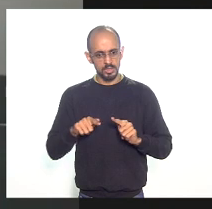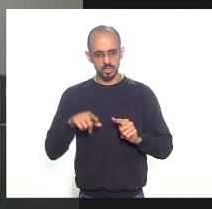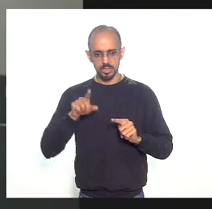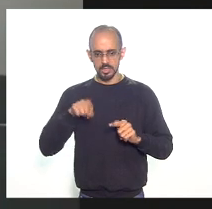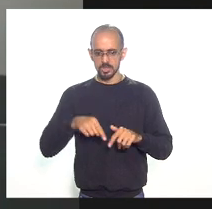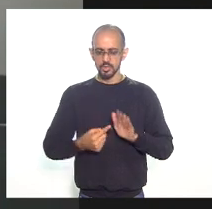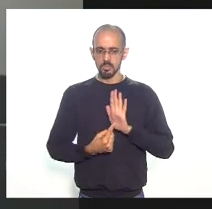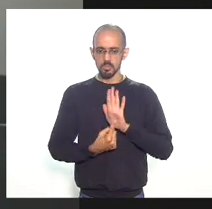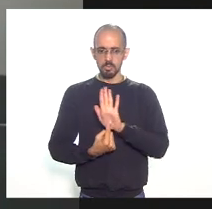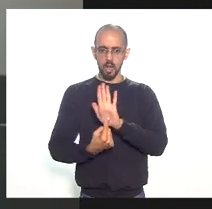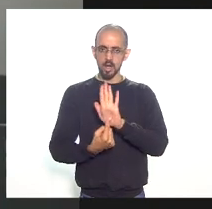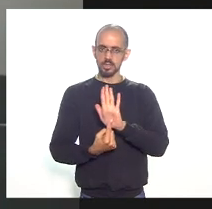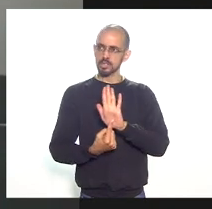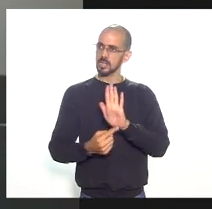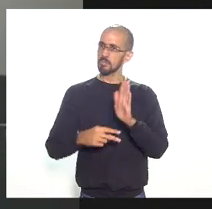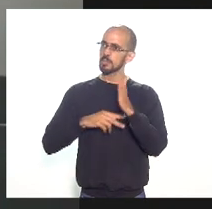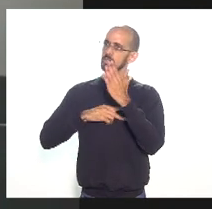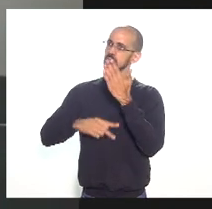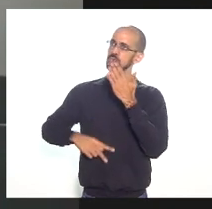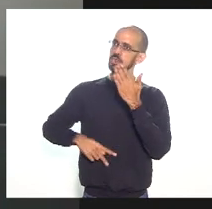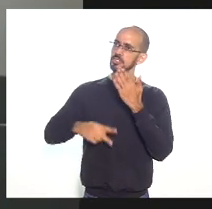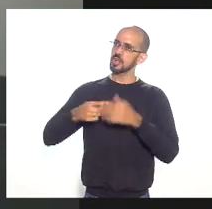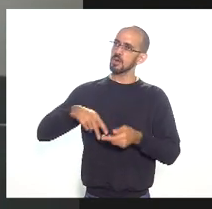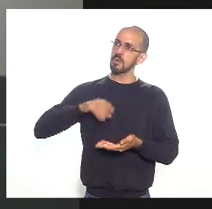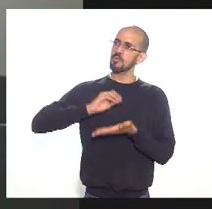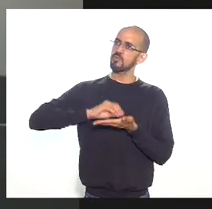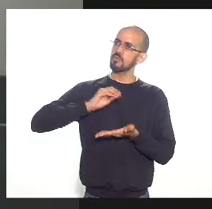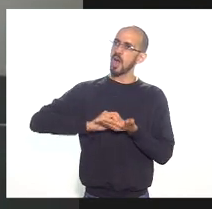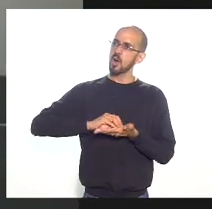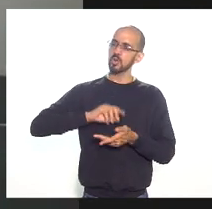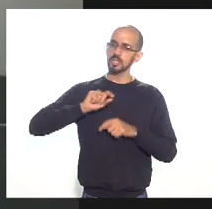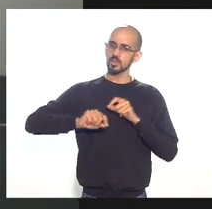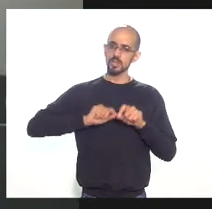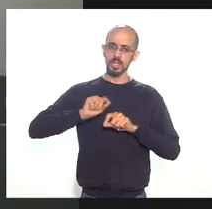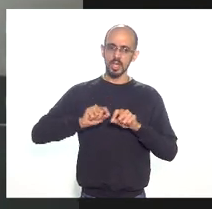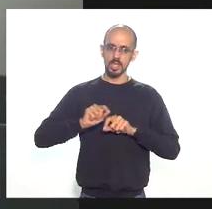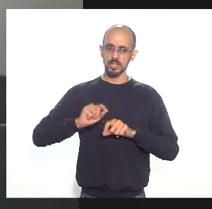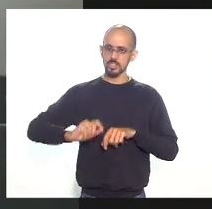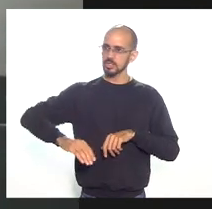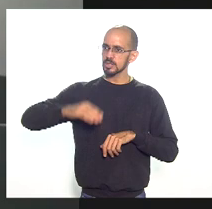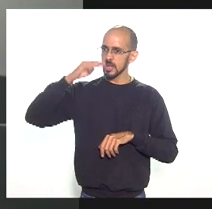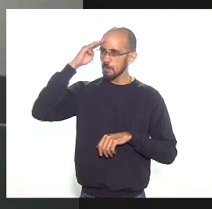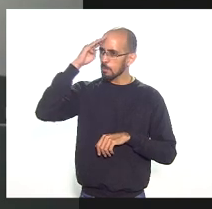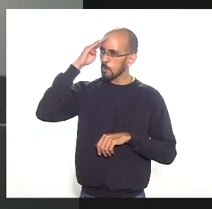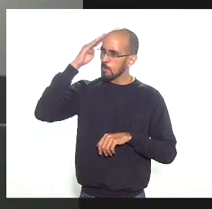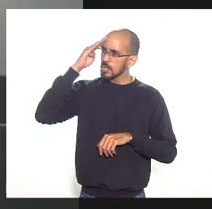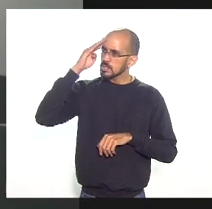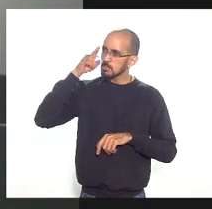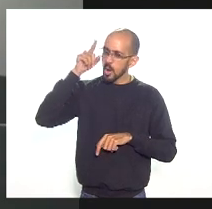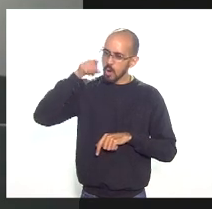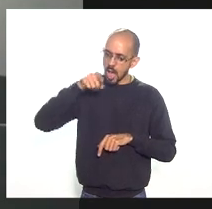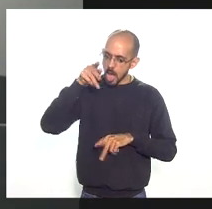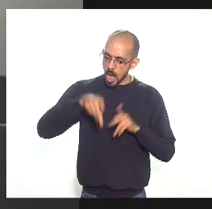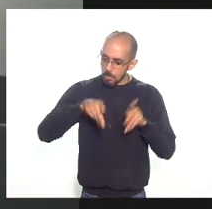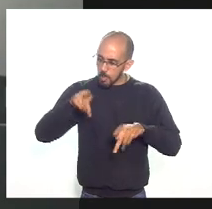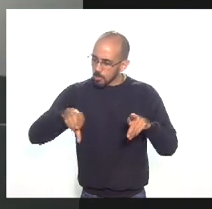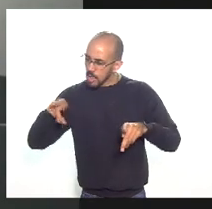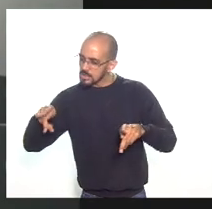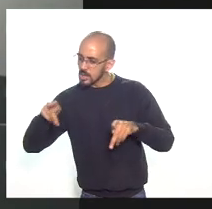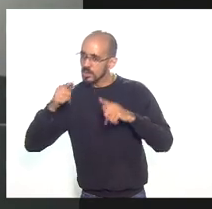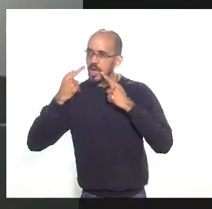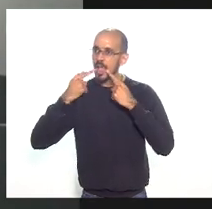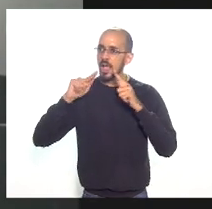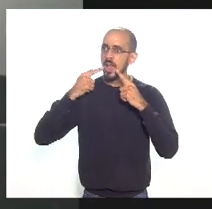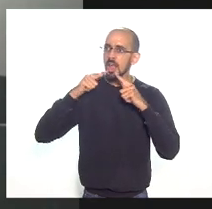demonstra, senhor presidente, uma falta de prioridade nesse momento em que a população clama por